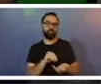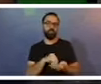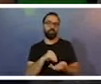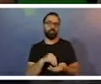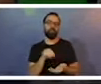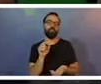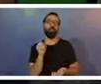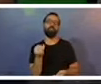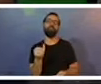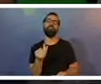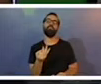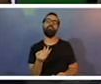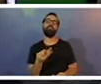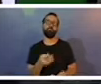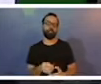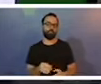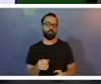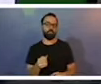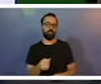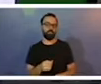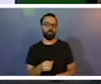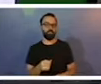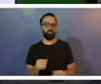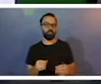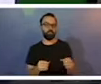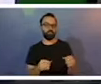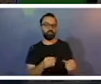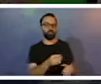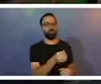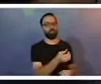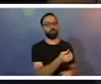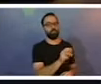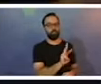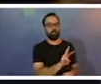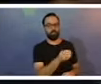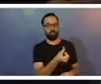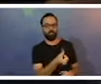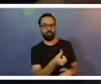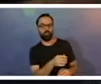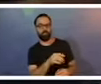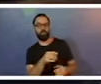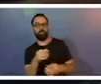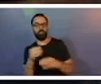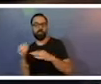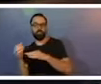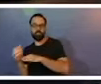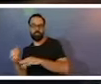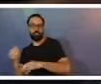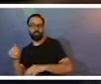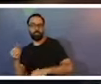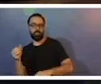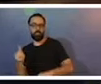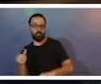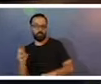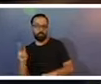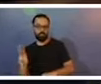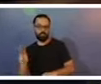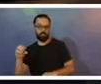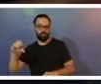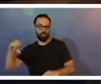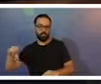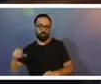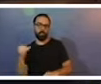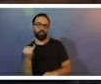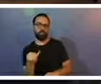cálculo aqui, ó, de 36 até chegar no 39. 36... 37,